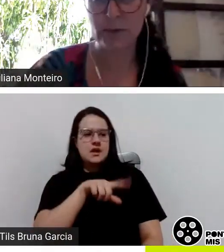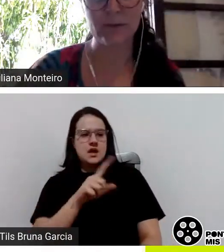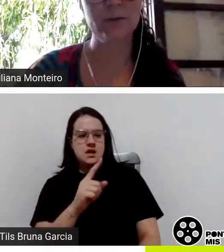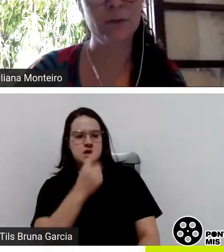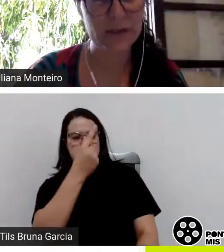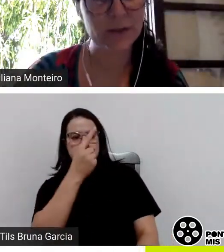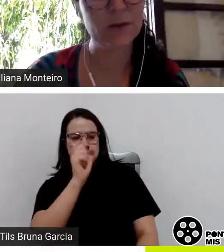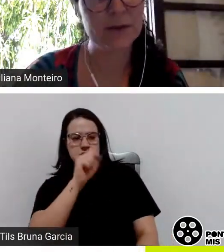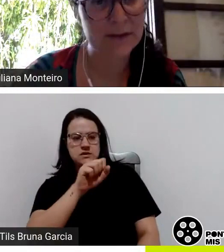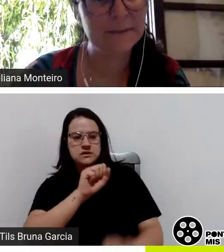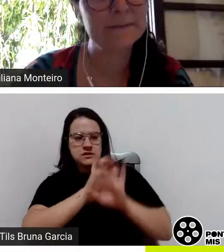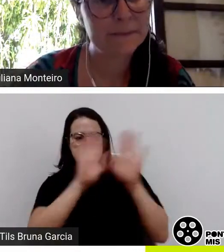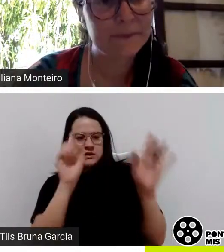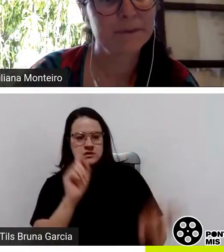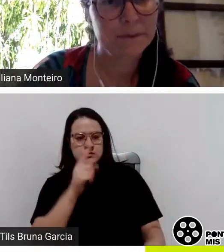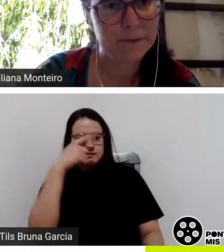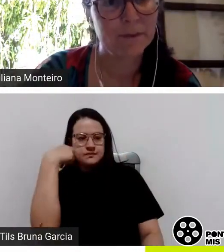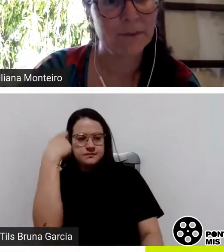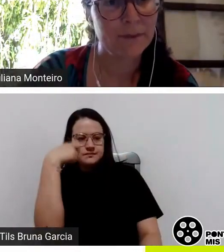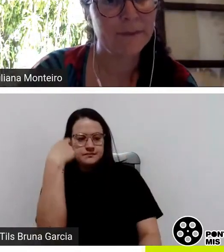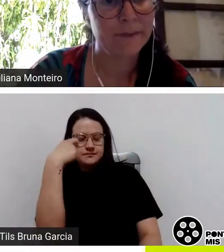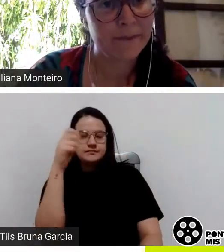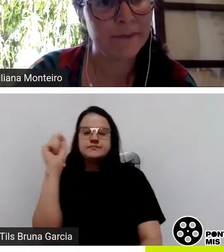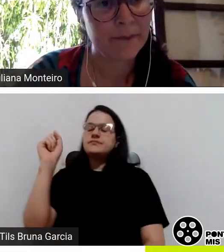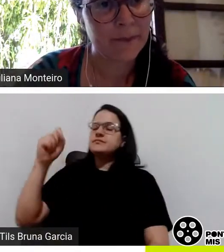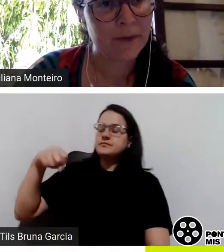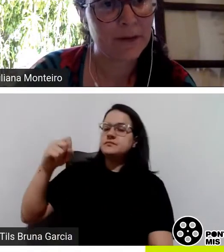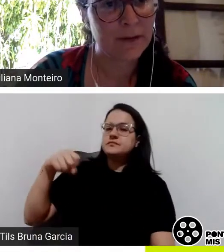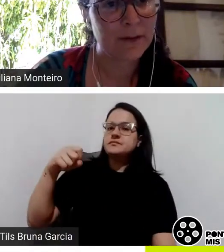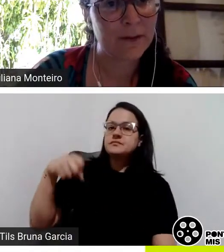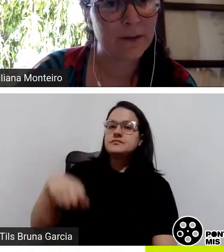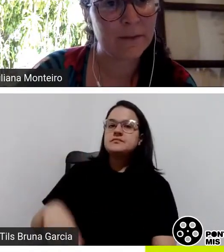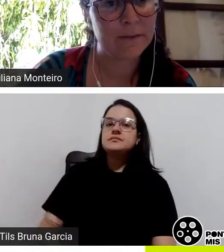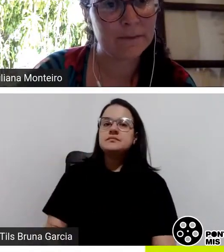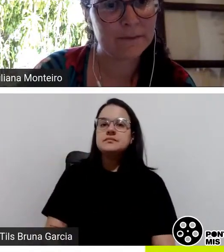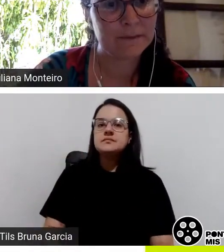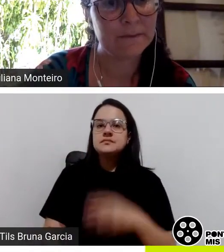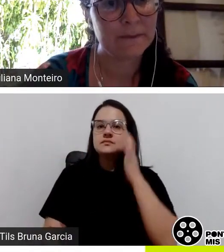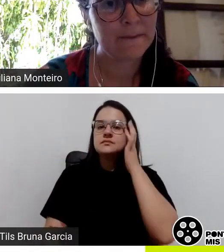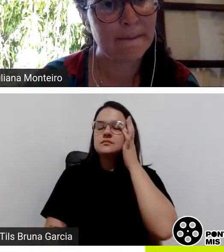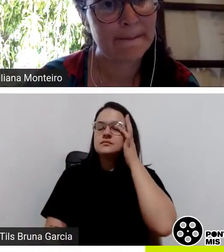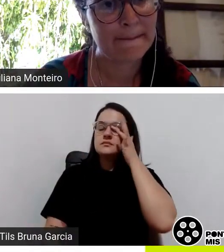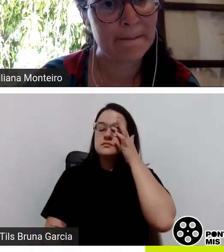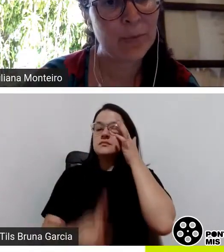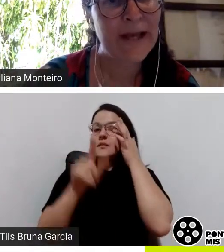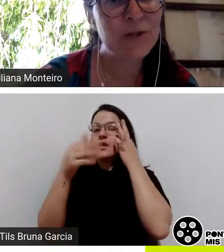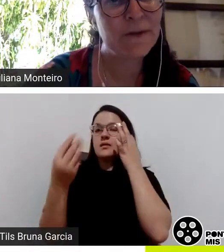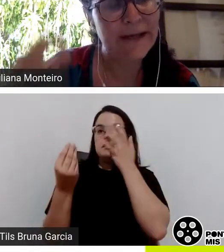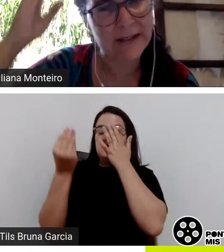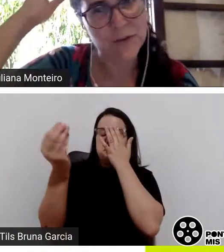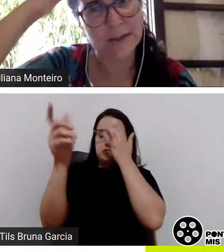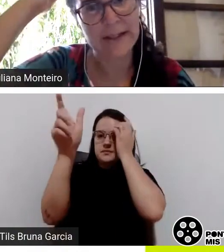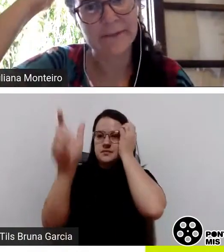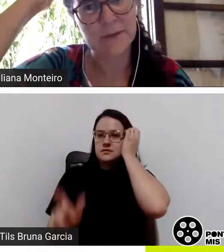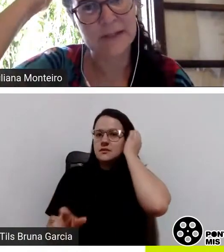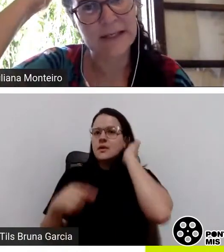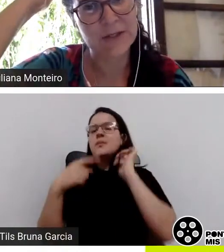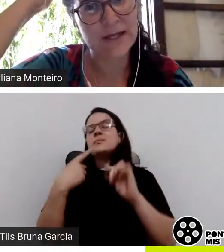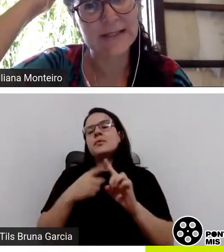Nesses atores. Especificamente... Nesses atores, todo o tempo. Nos atores. Escrevi para eles.